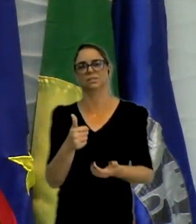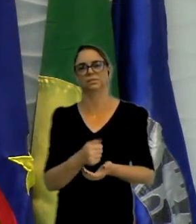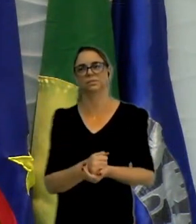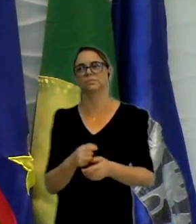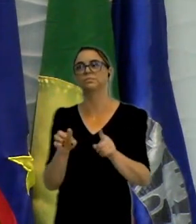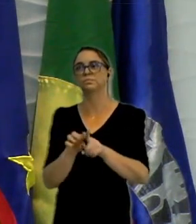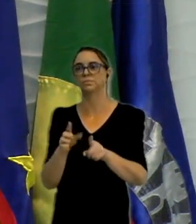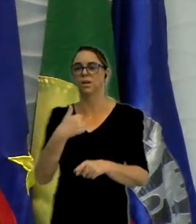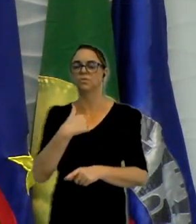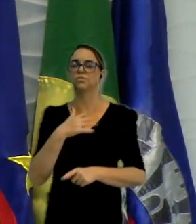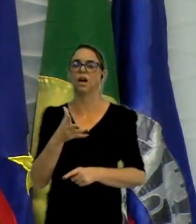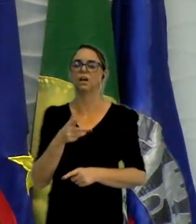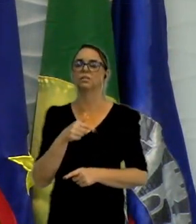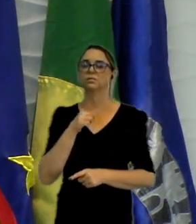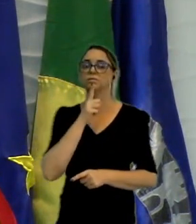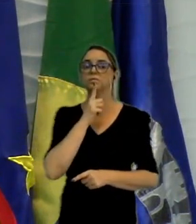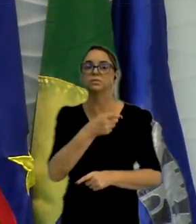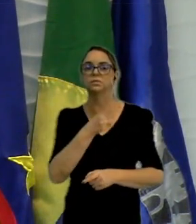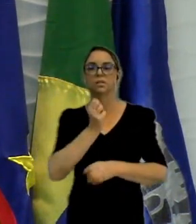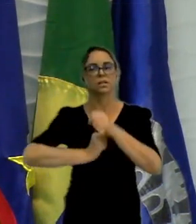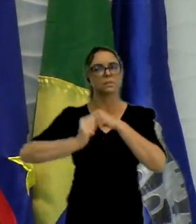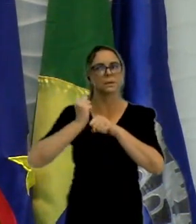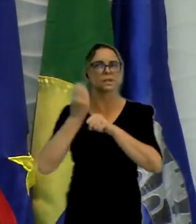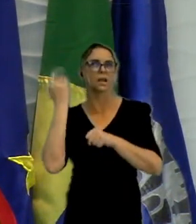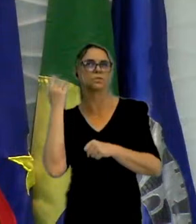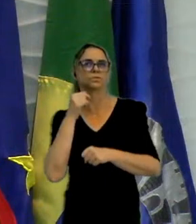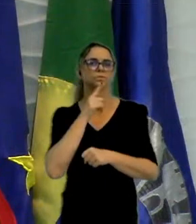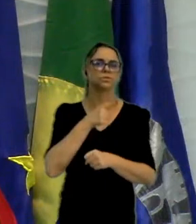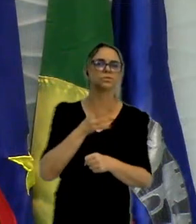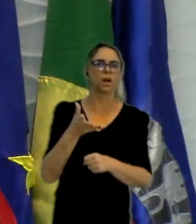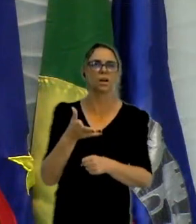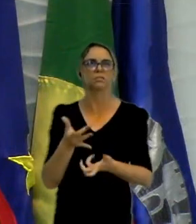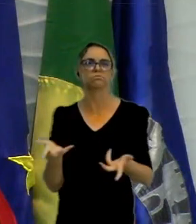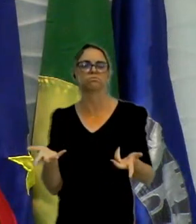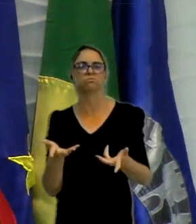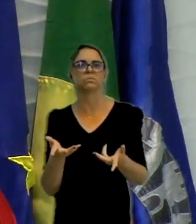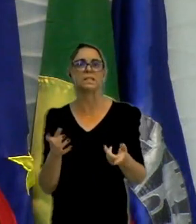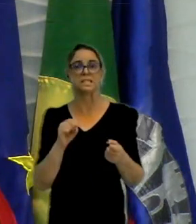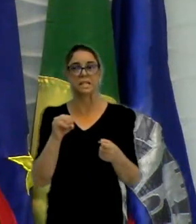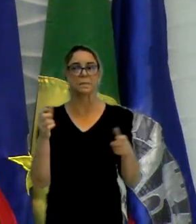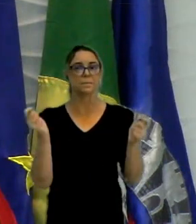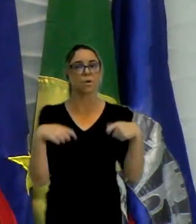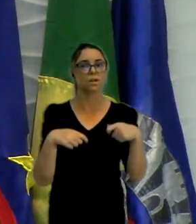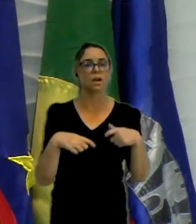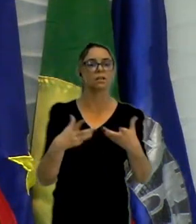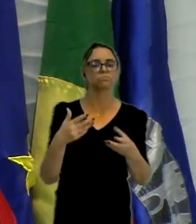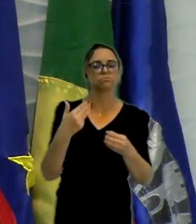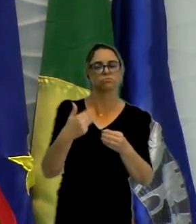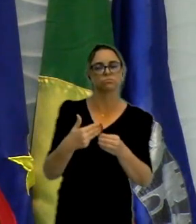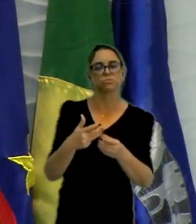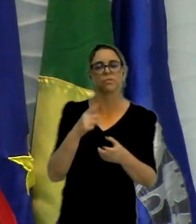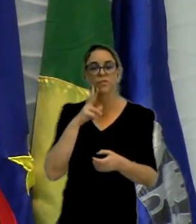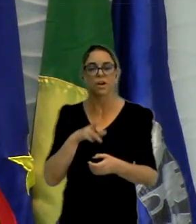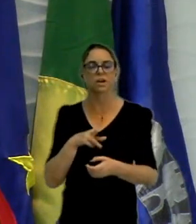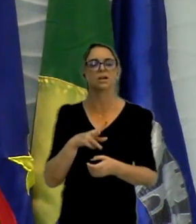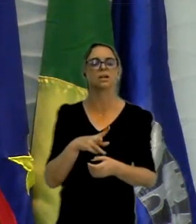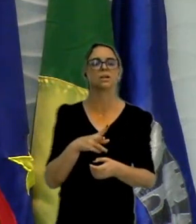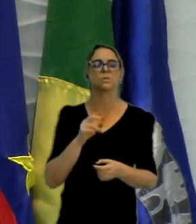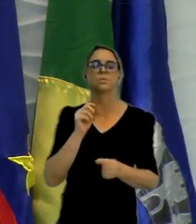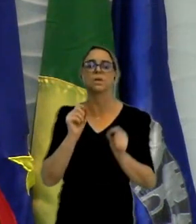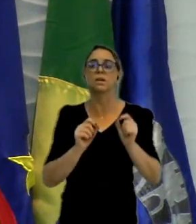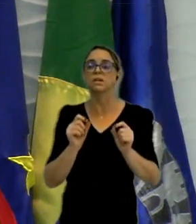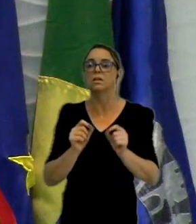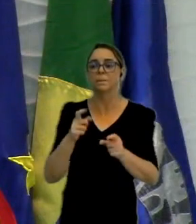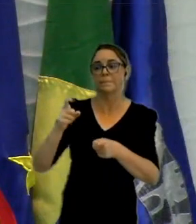indicação o ano passado, para que se pudesse o município, assim que visse a possibilidade de colocar